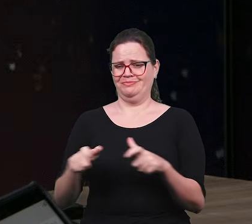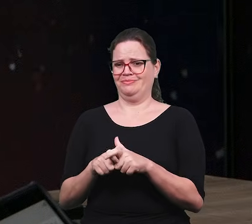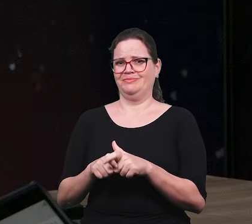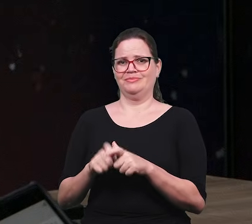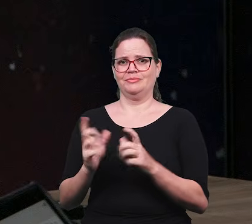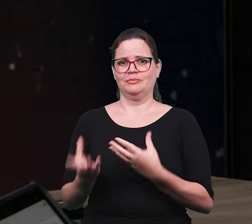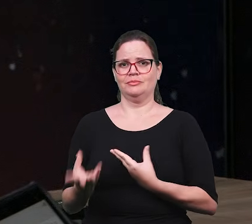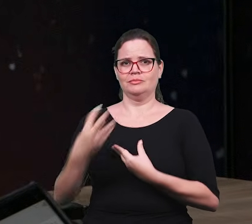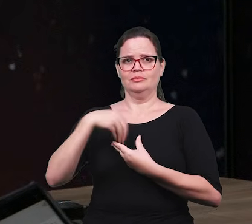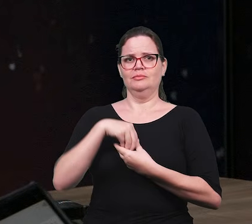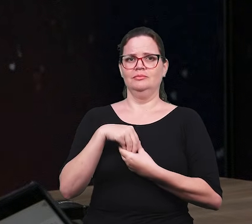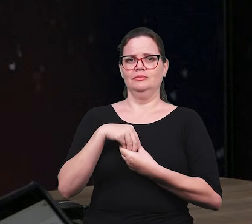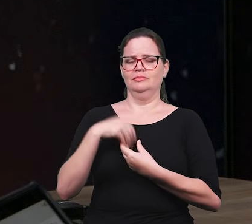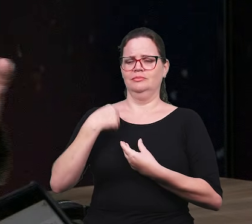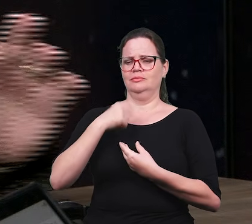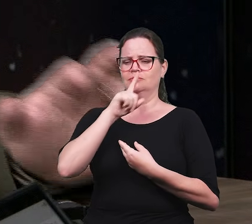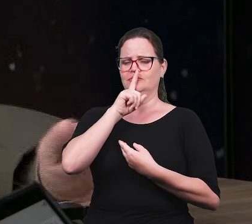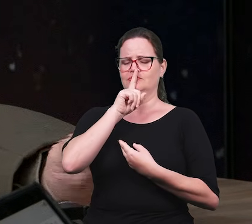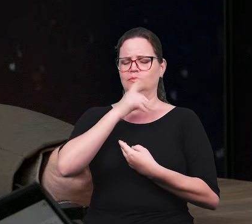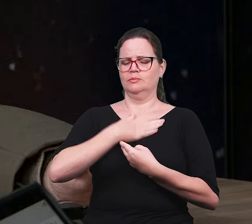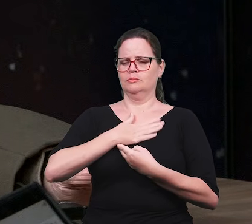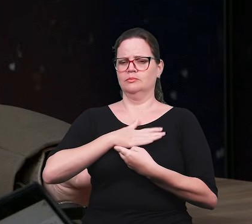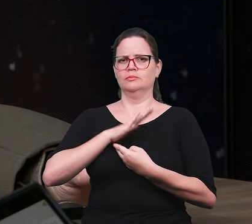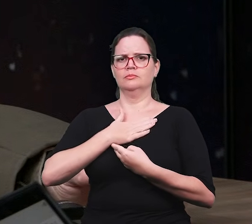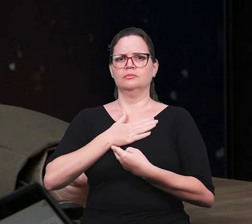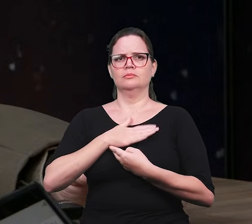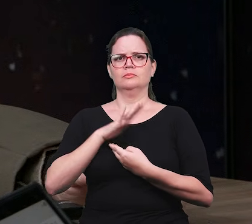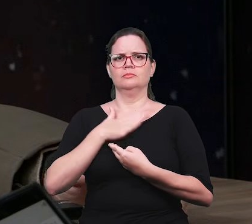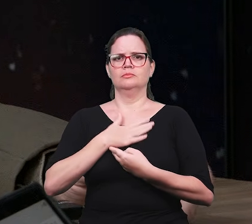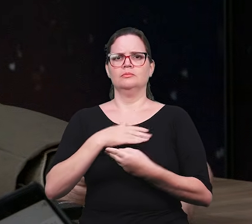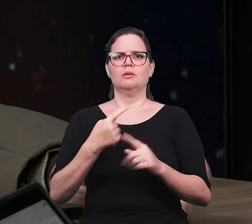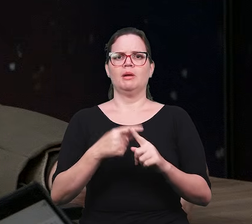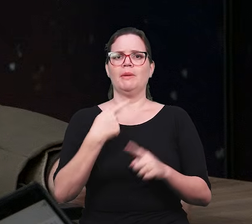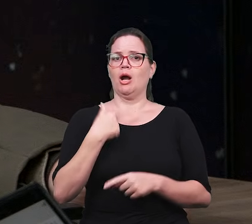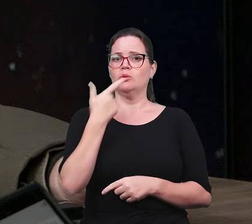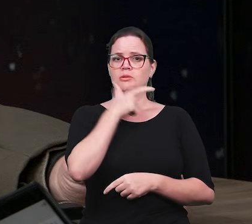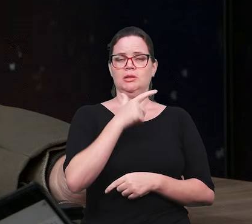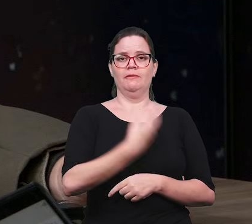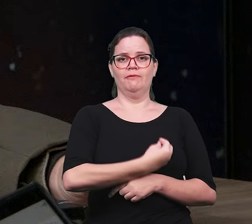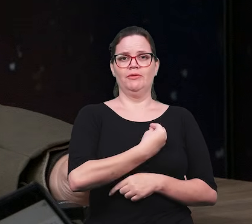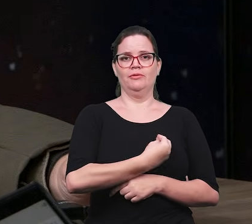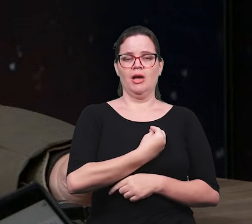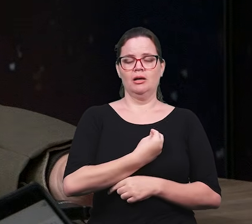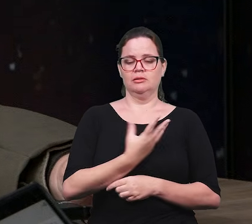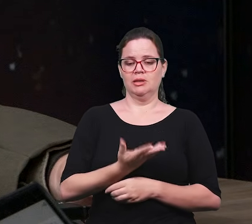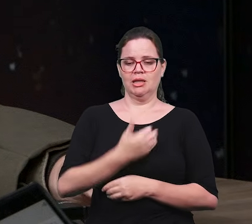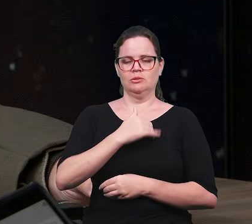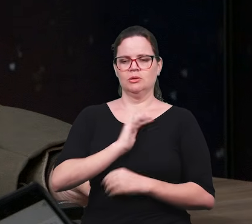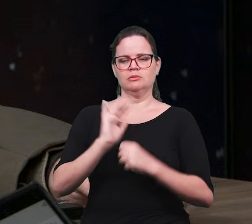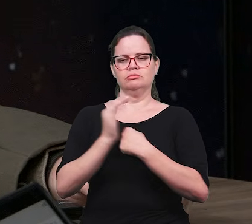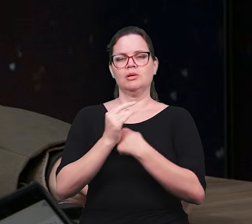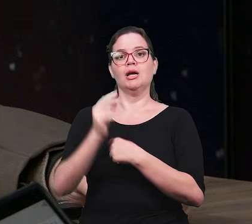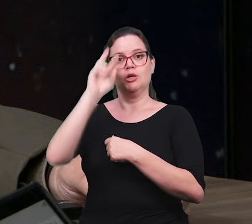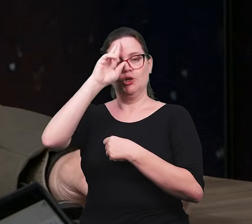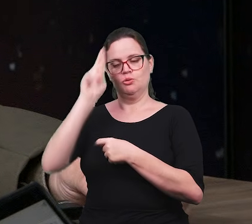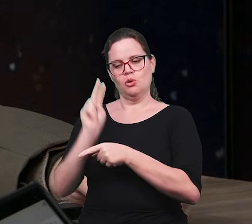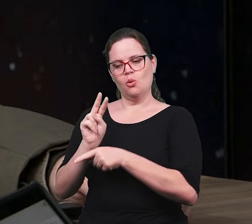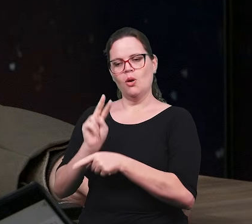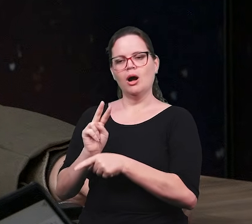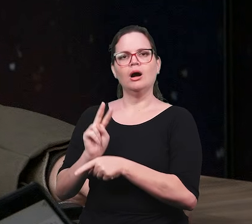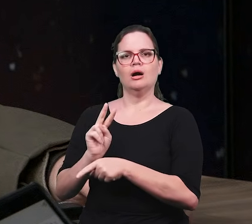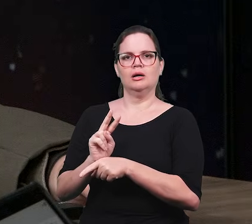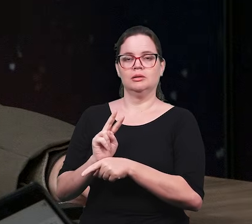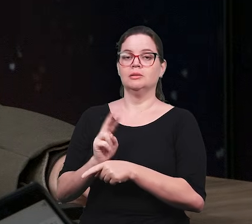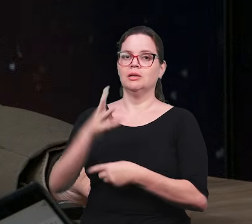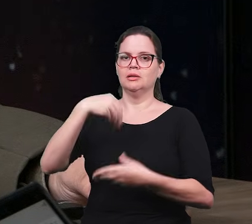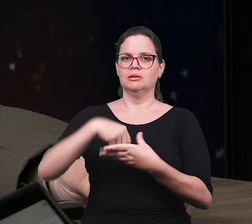mais interiorizada para manter ali a sua questão social, mas o Senhor vai guardar eles. Tanto que